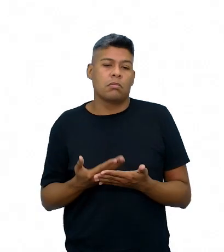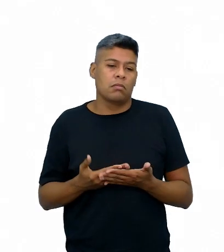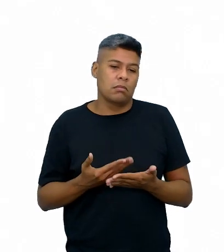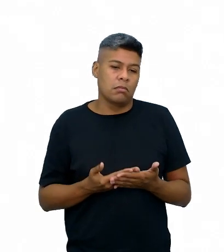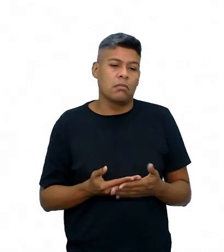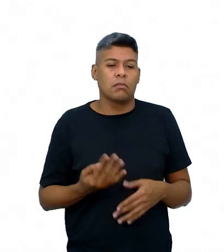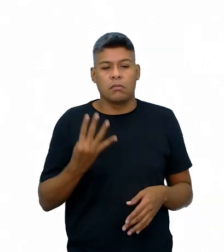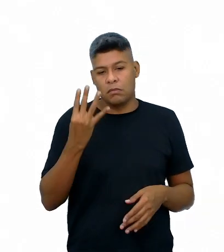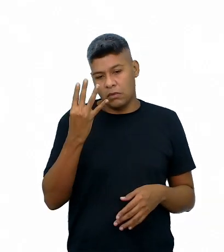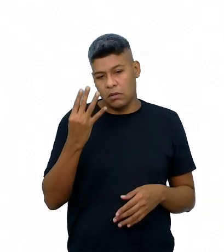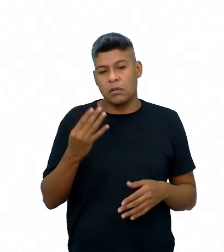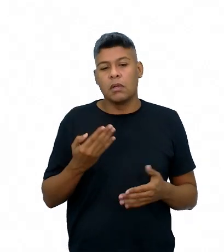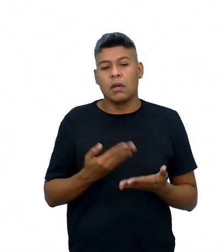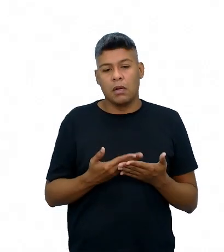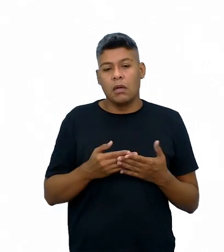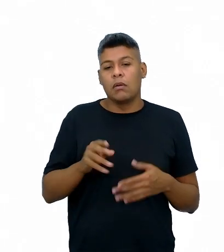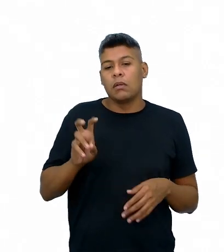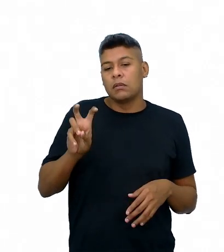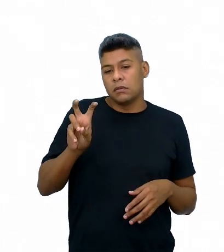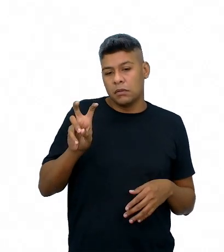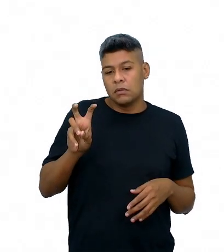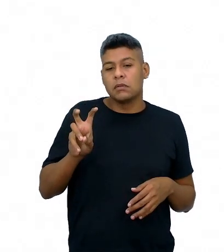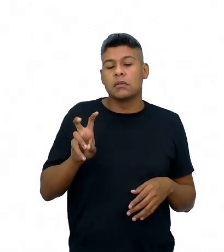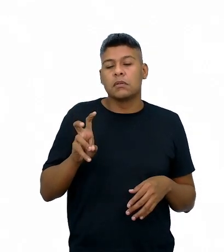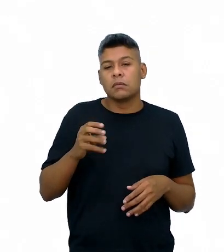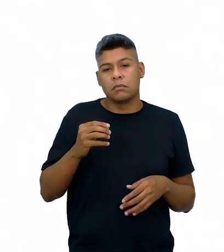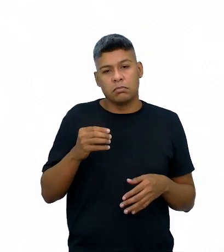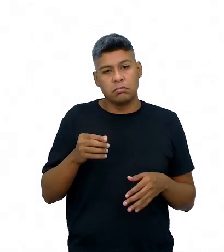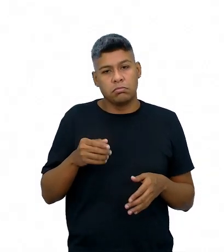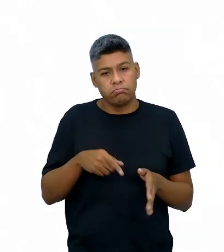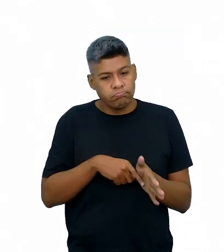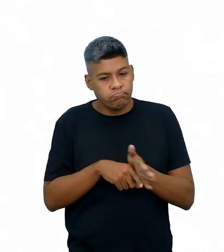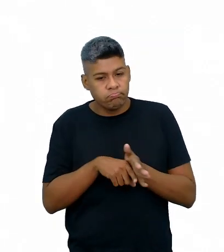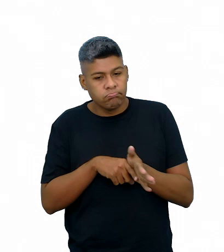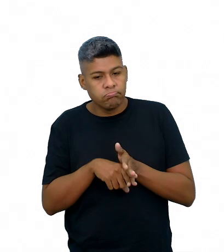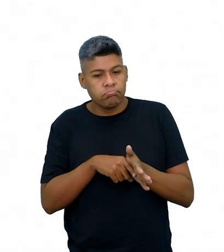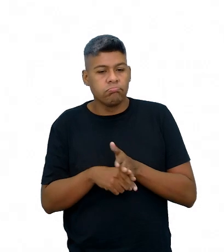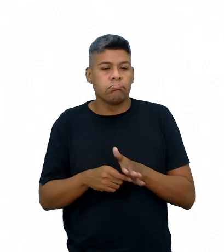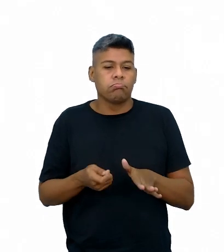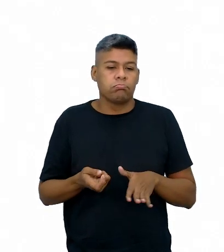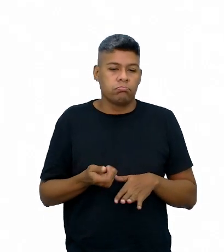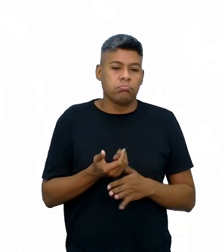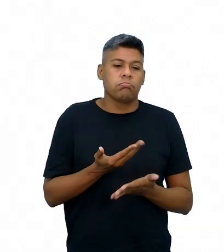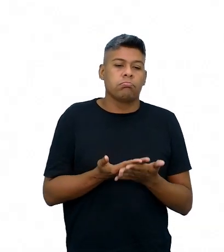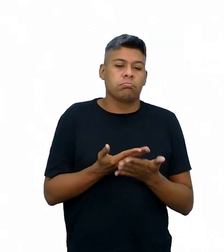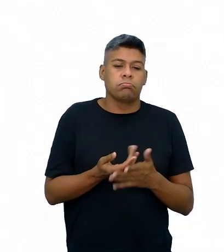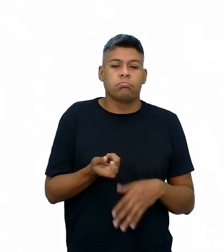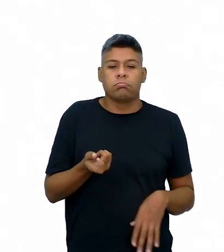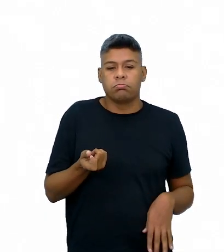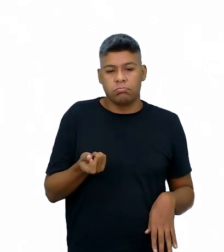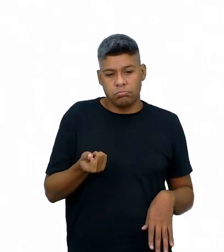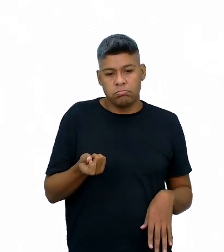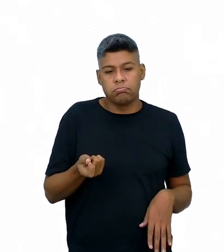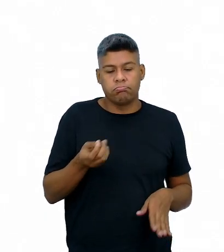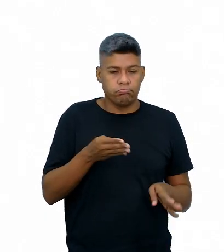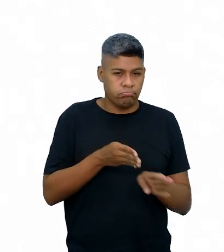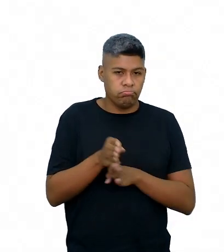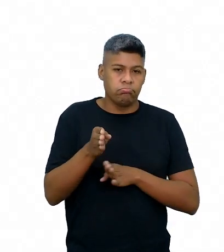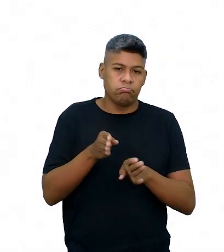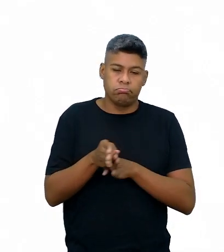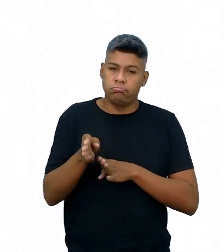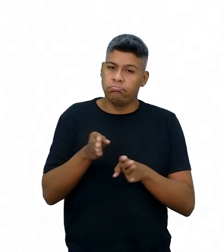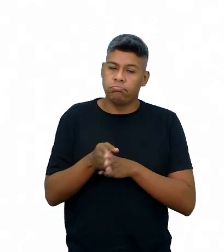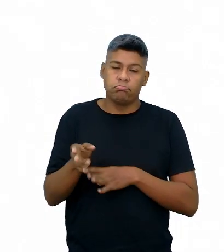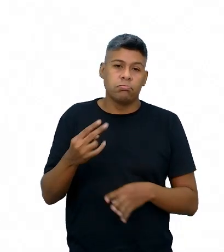4, na aula 5, buscando fake news, na aula 6, conscientizando os alunos